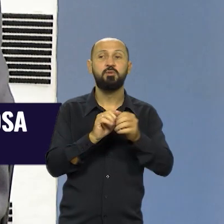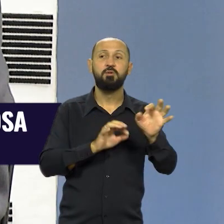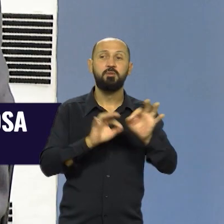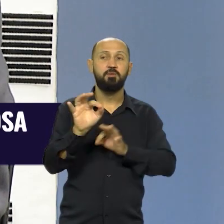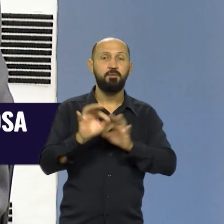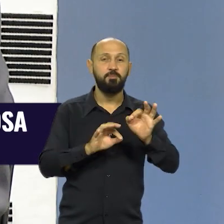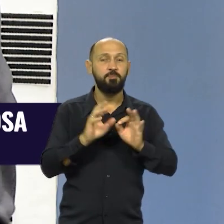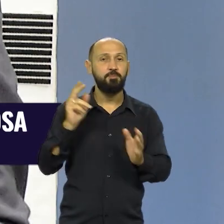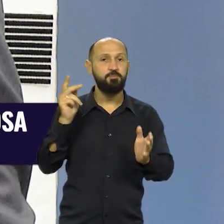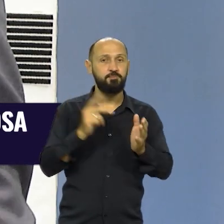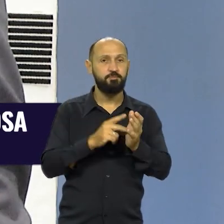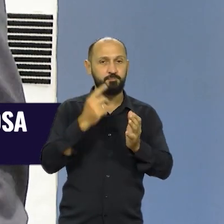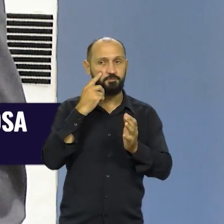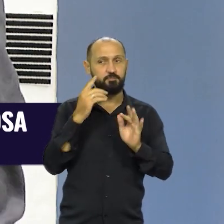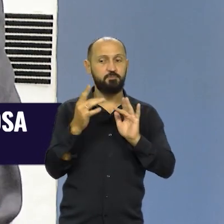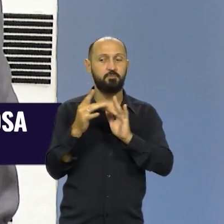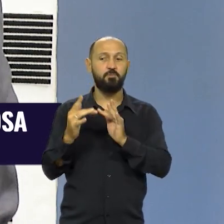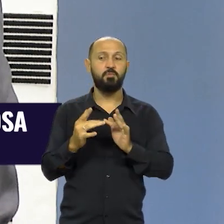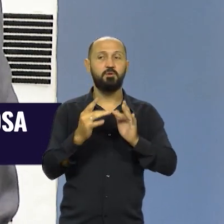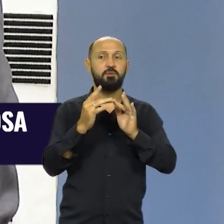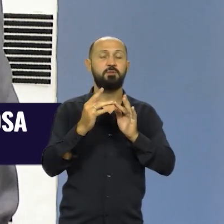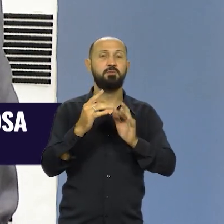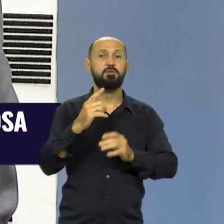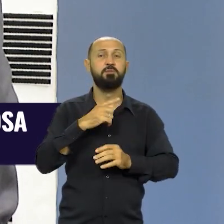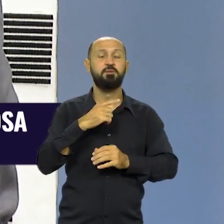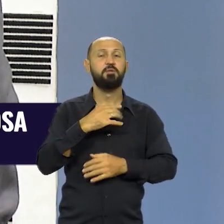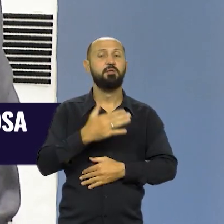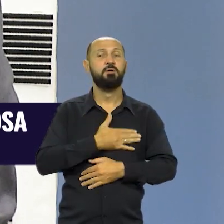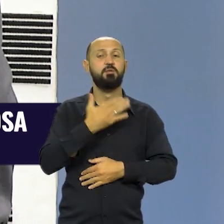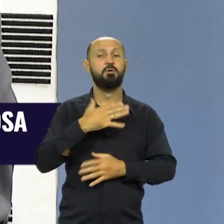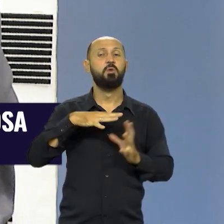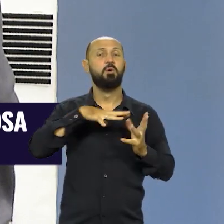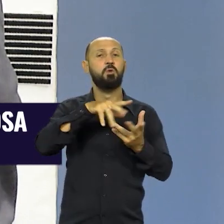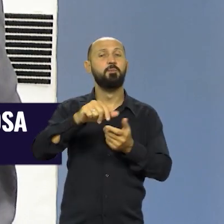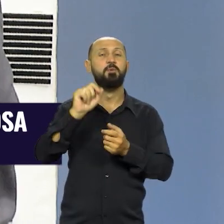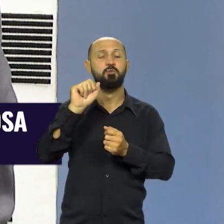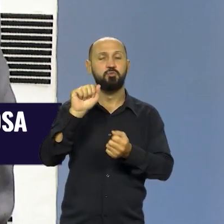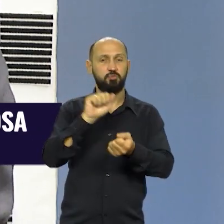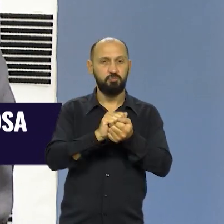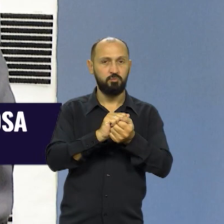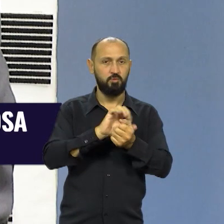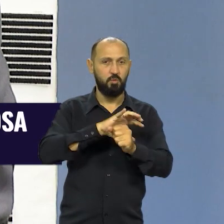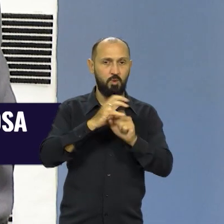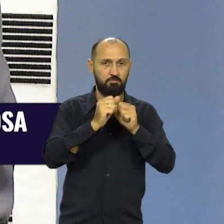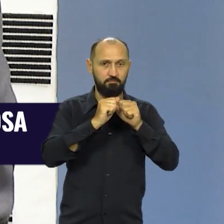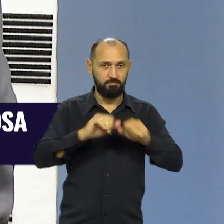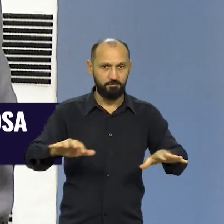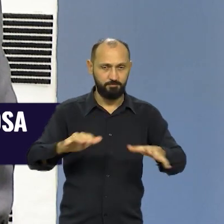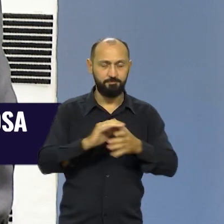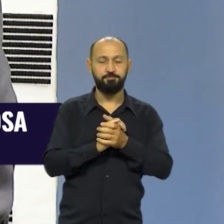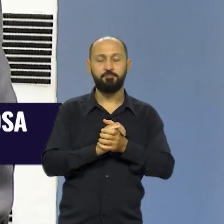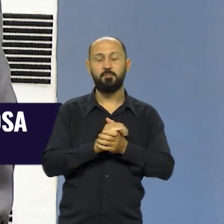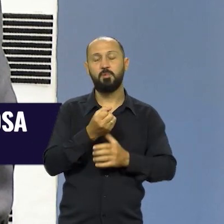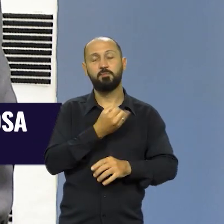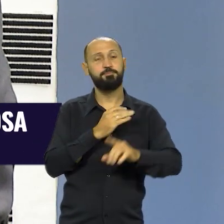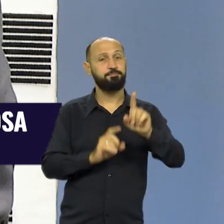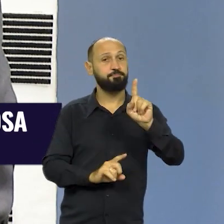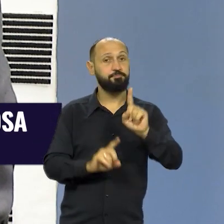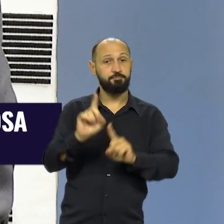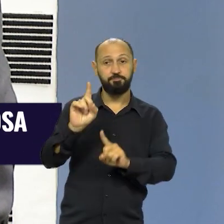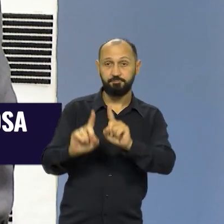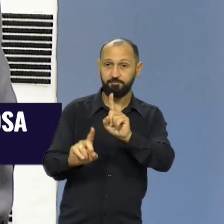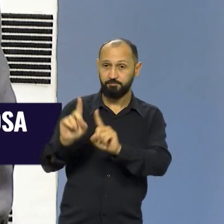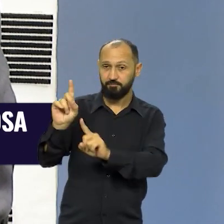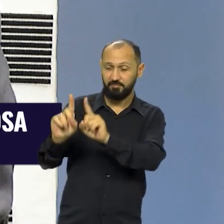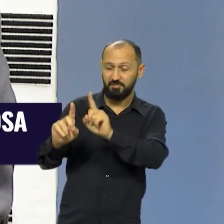ali operacionalizando realmente esse acesso, né, nós fomos surpreendidos mundialmente com a pandemia. Então, os